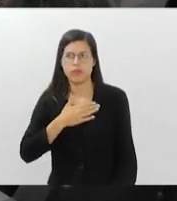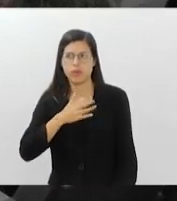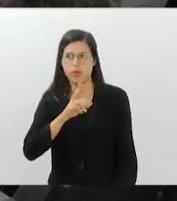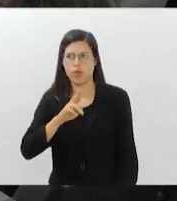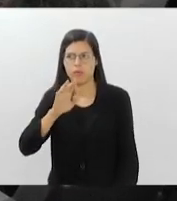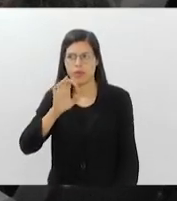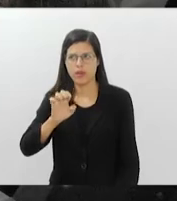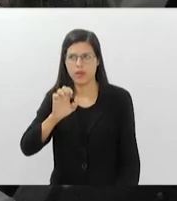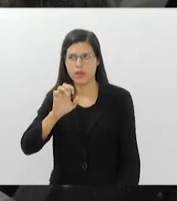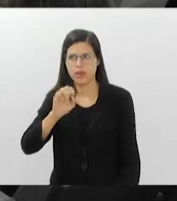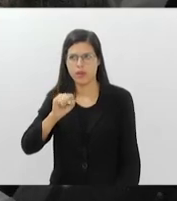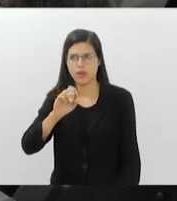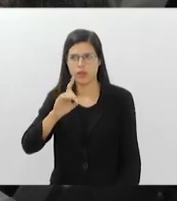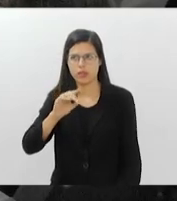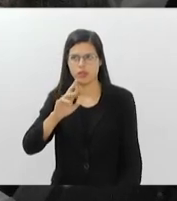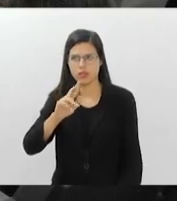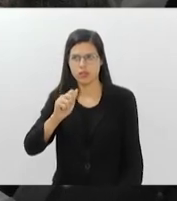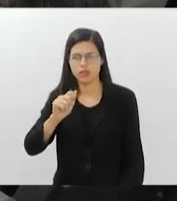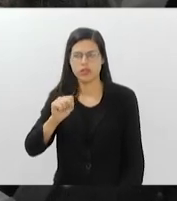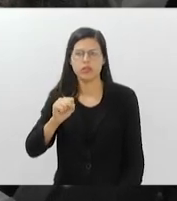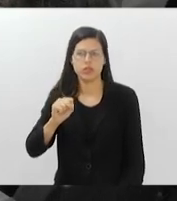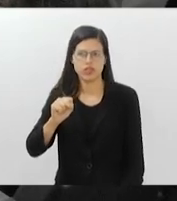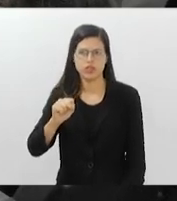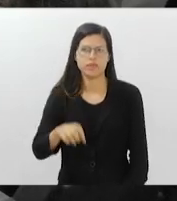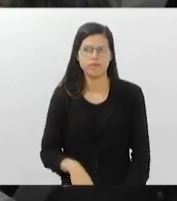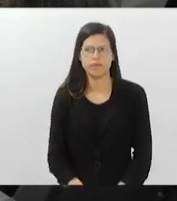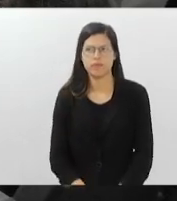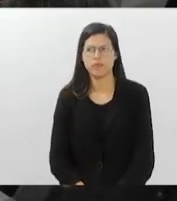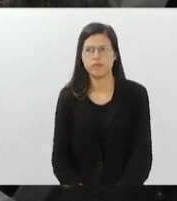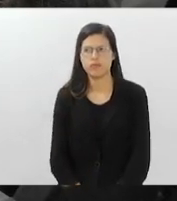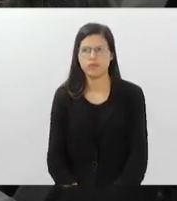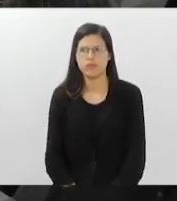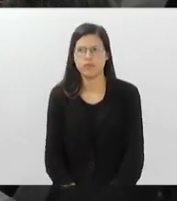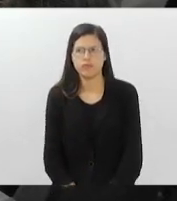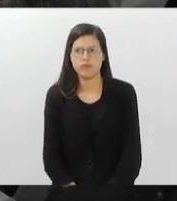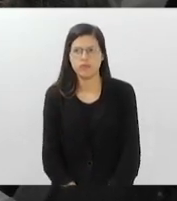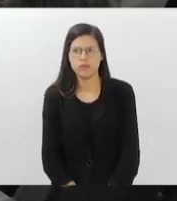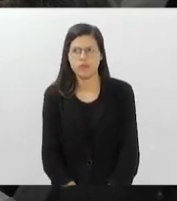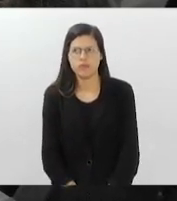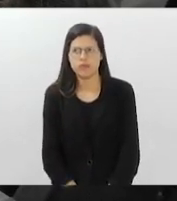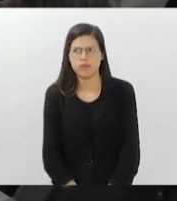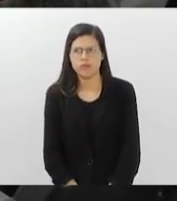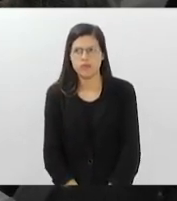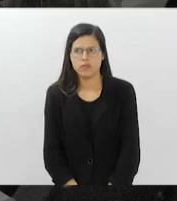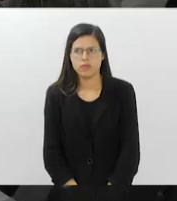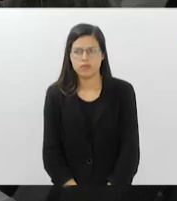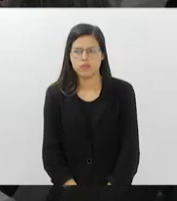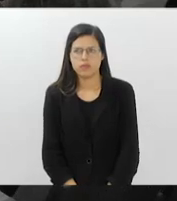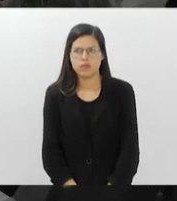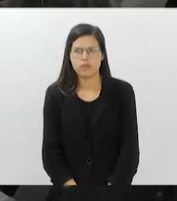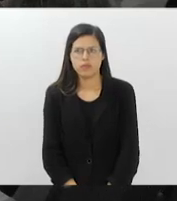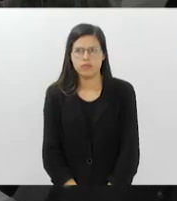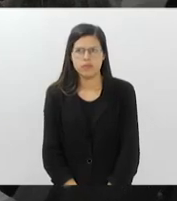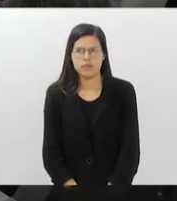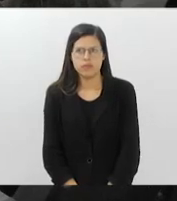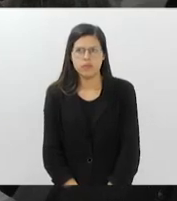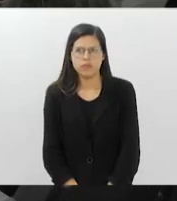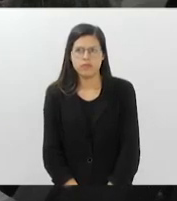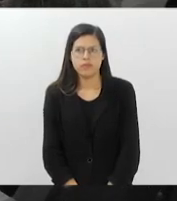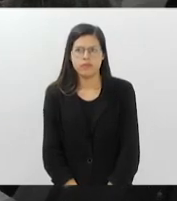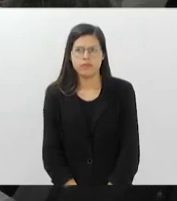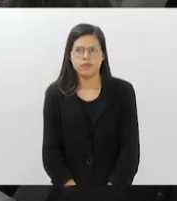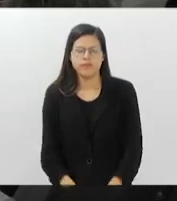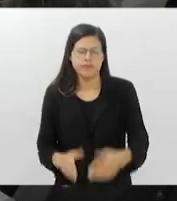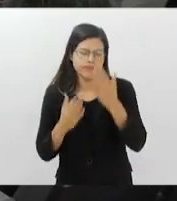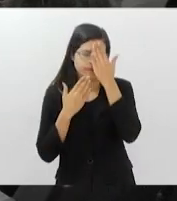para cá desculpa além do niso